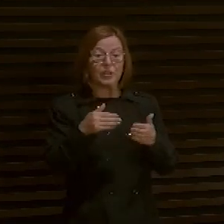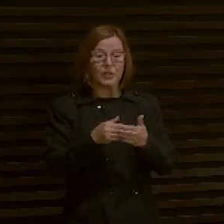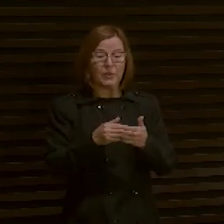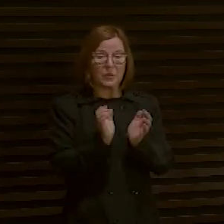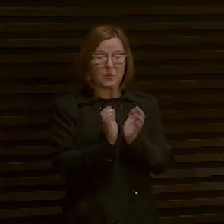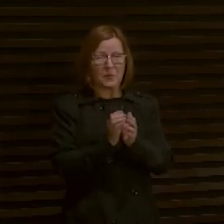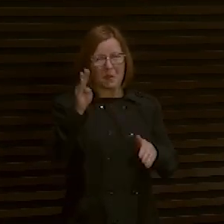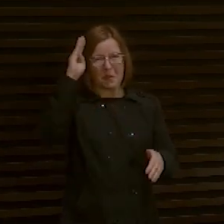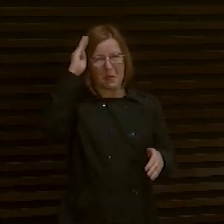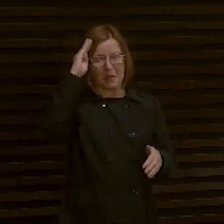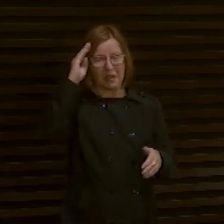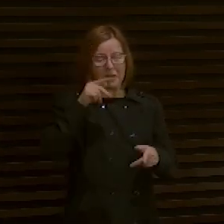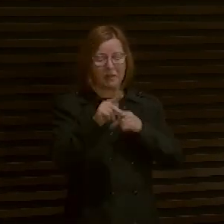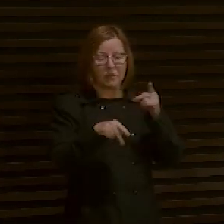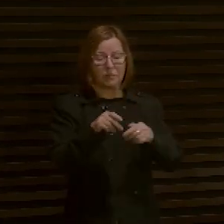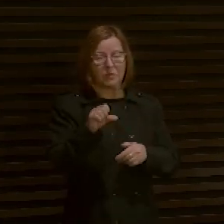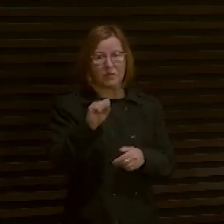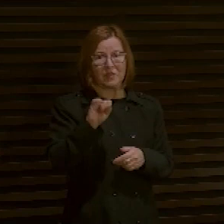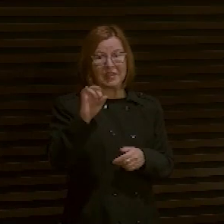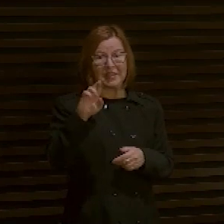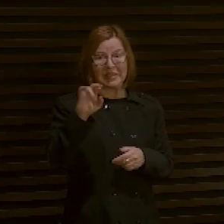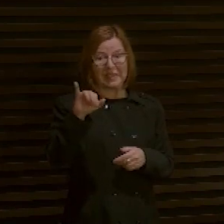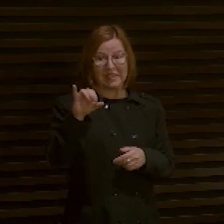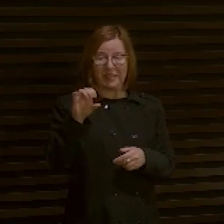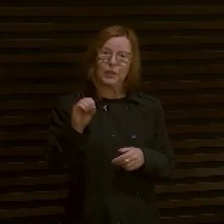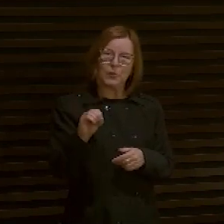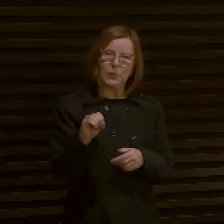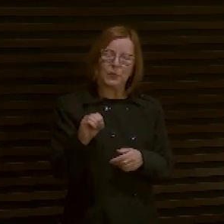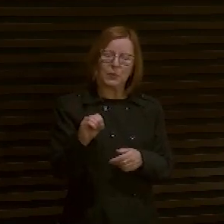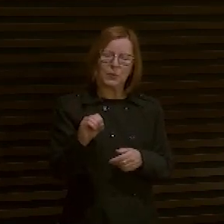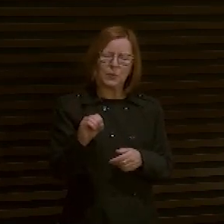suficiente para salvar e para alimentar toda a cidade.